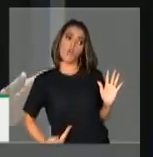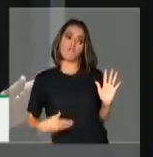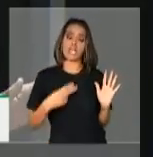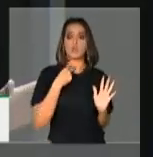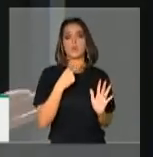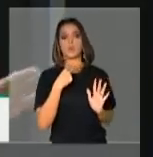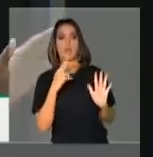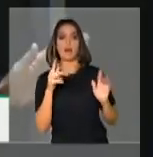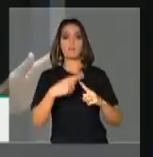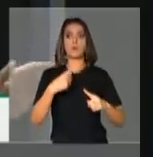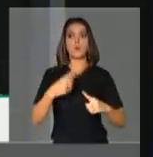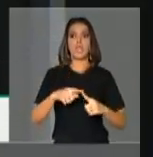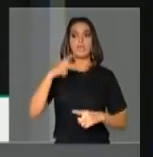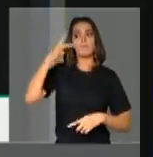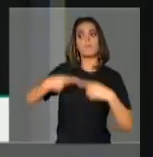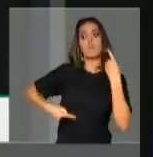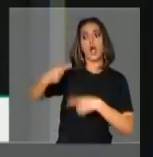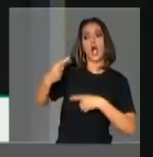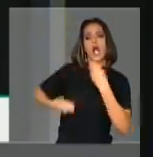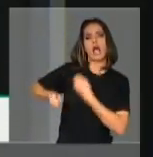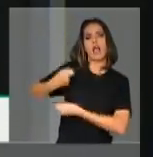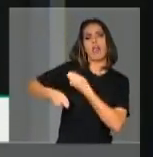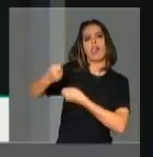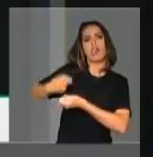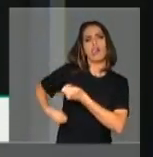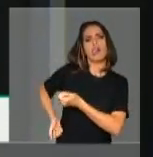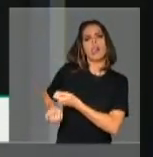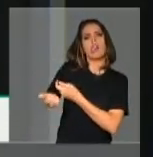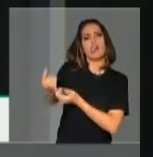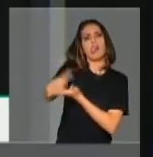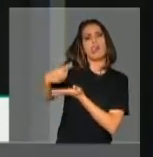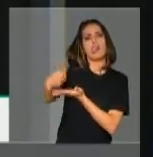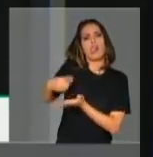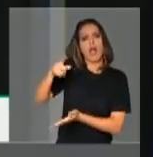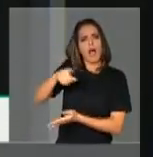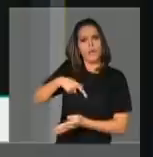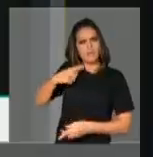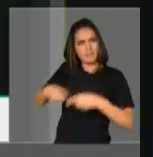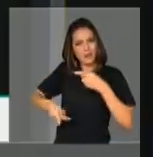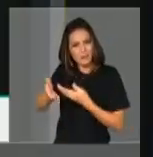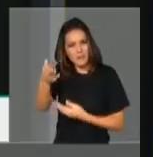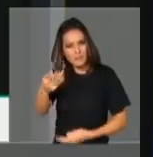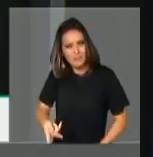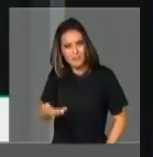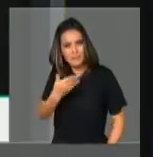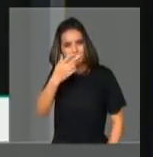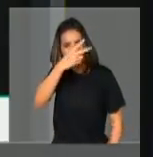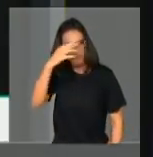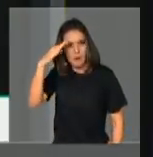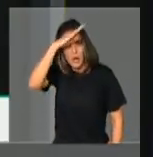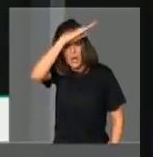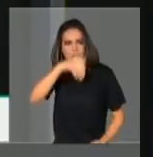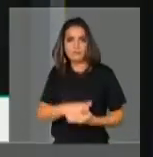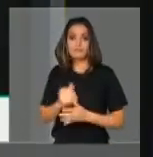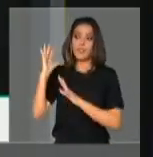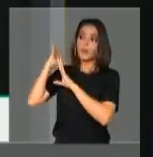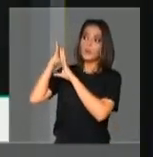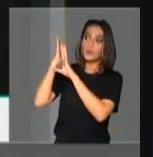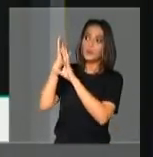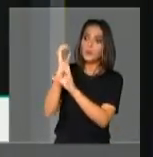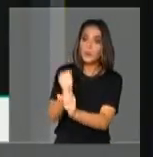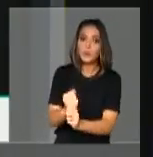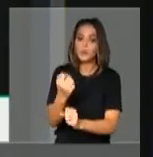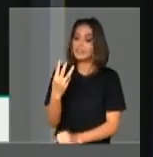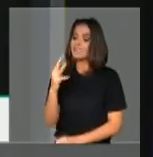sendo impedido pela política. Primeiro, que era importante dizer que Bolsonaro nada mais fez nos últimos 30 anos do que